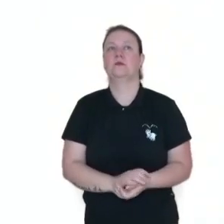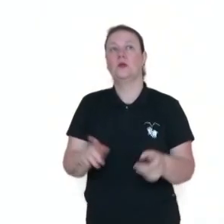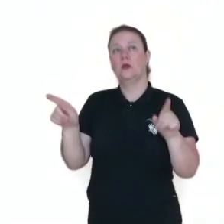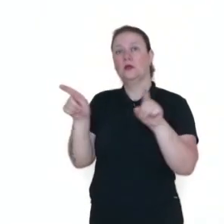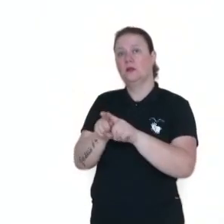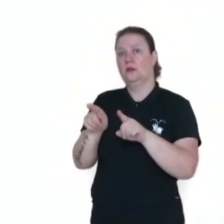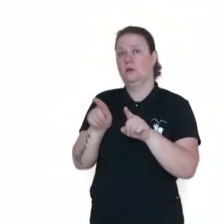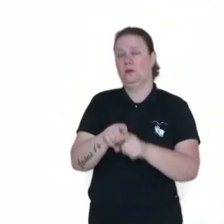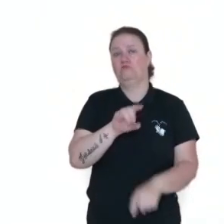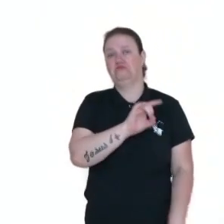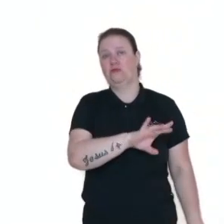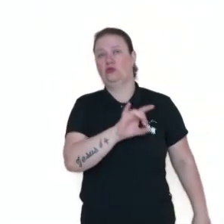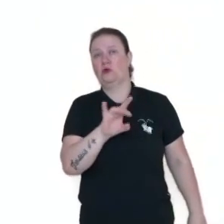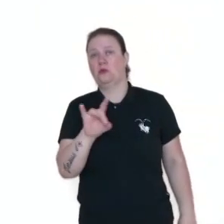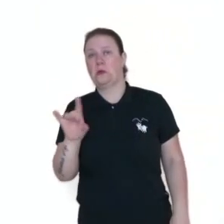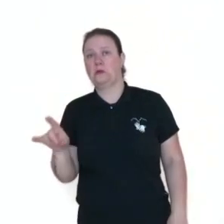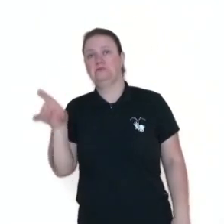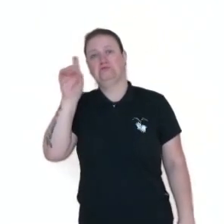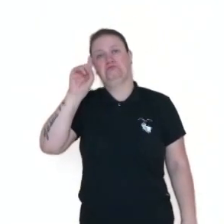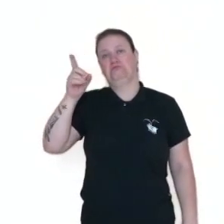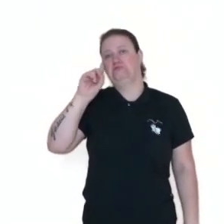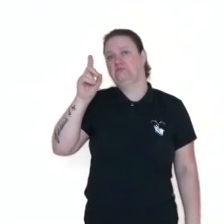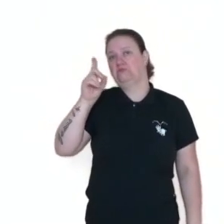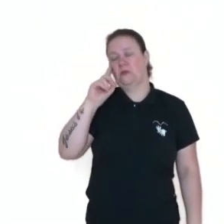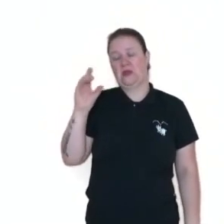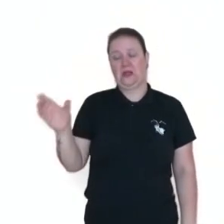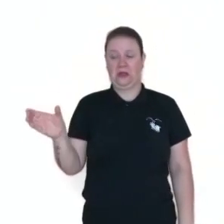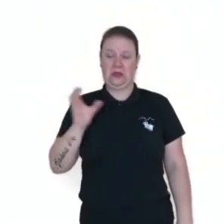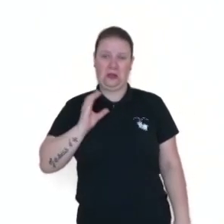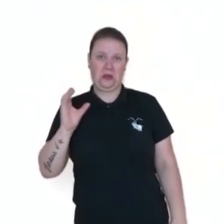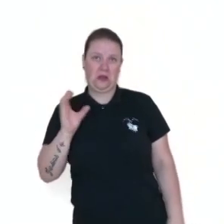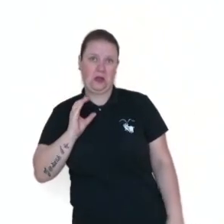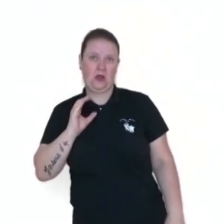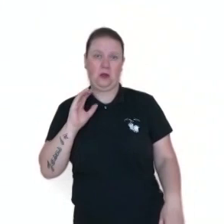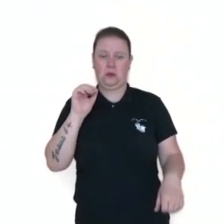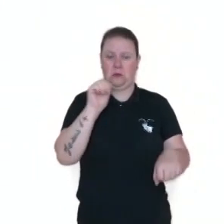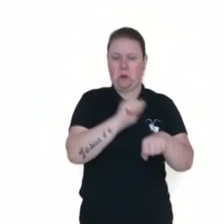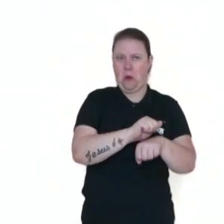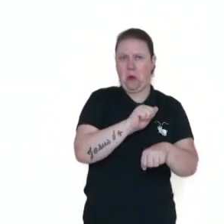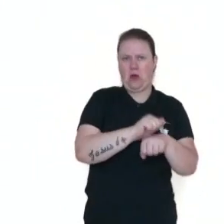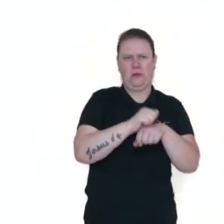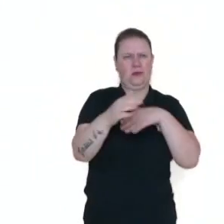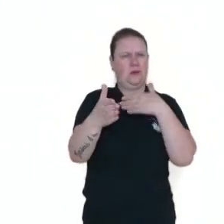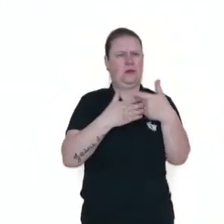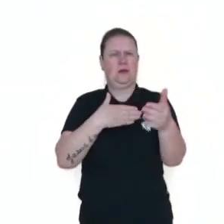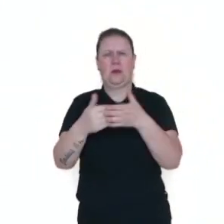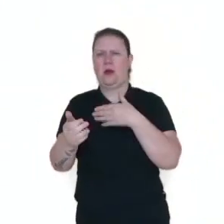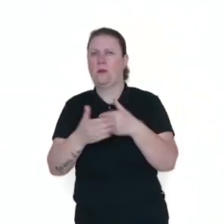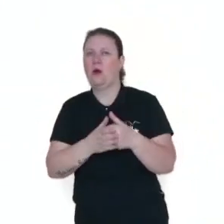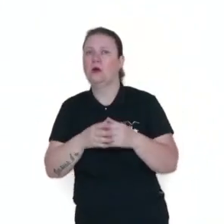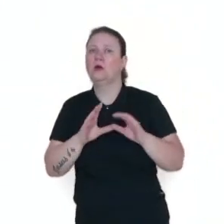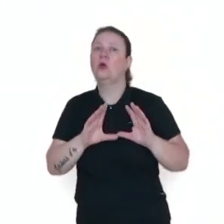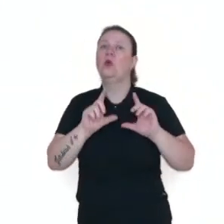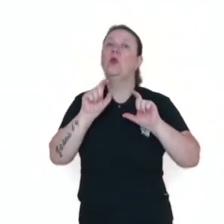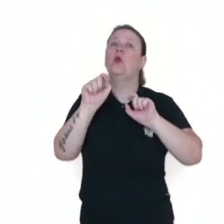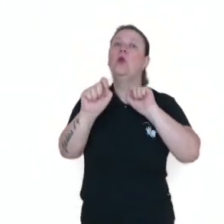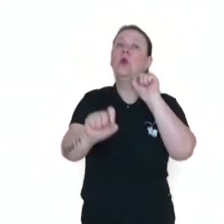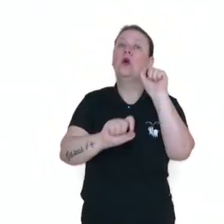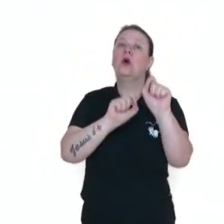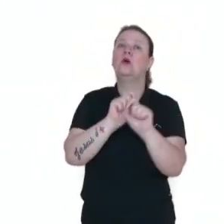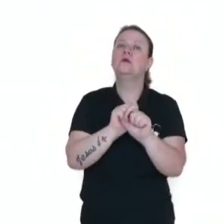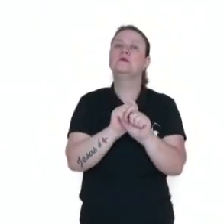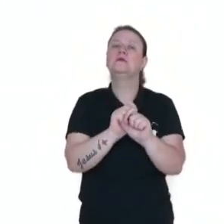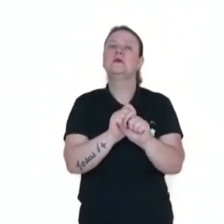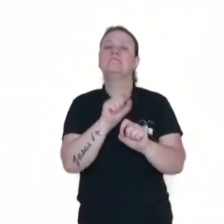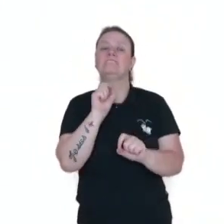do cotidiano de toda a gente, né, ricos e pobres, a erva mate ela foi o argumento